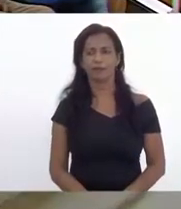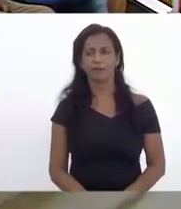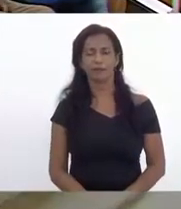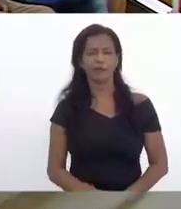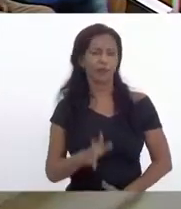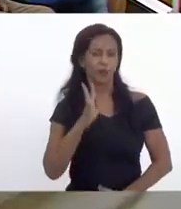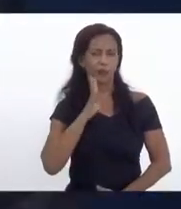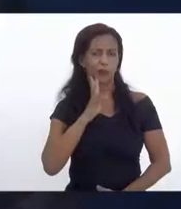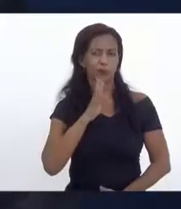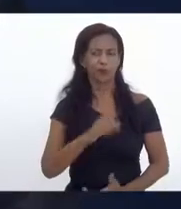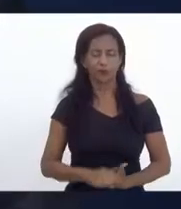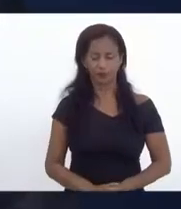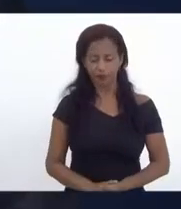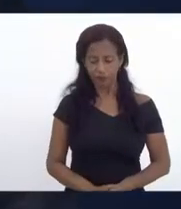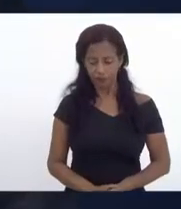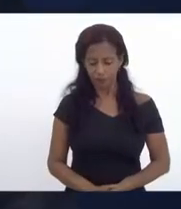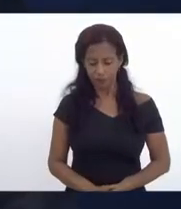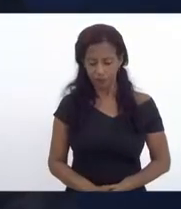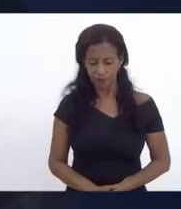Bacana. Antes